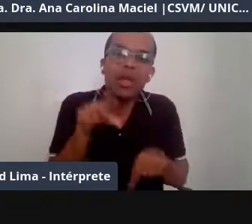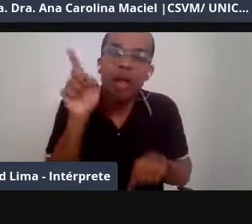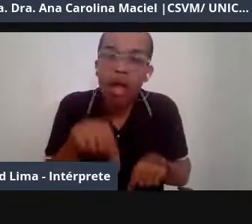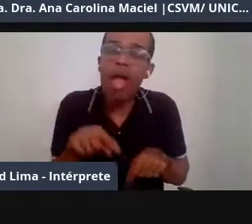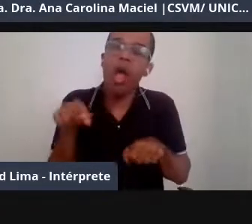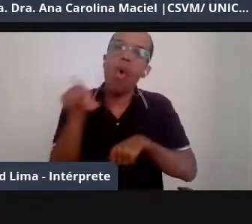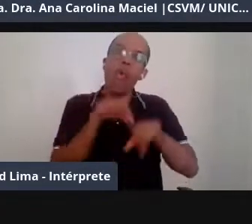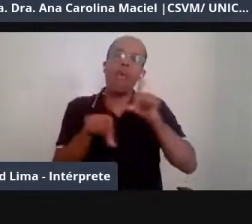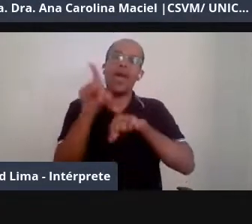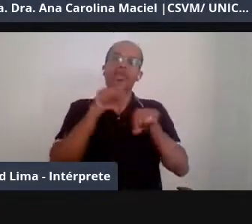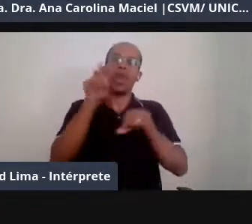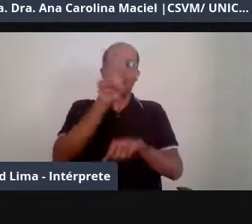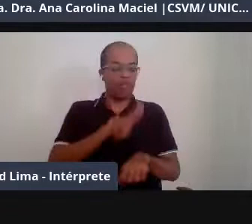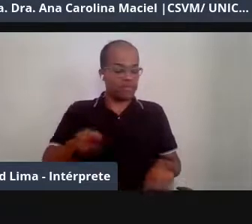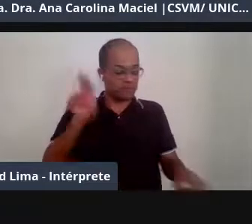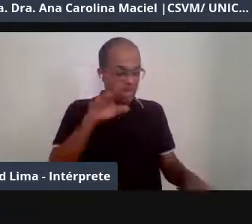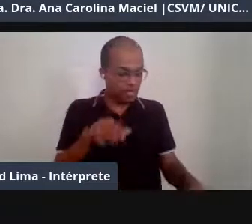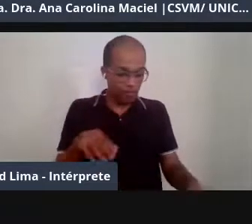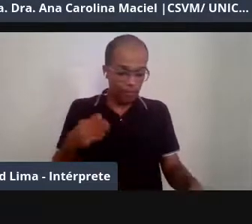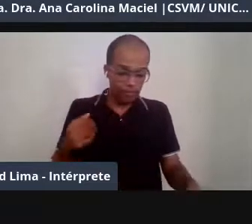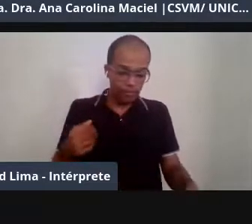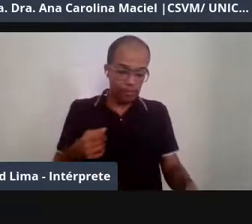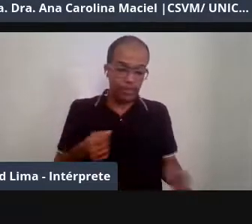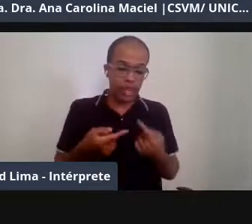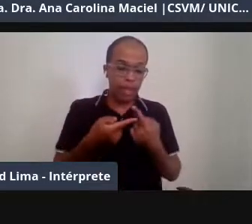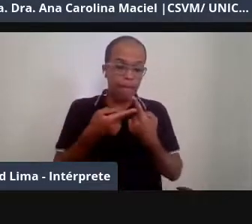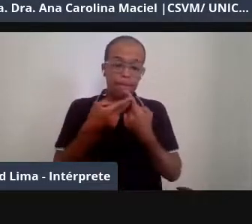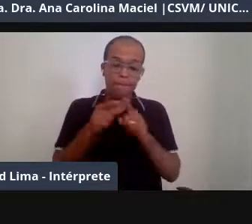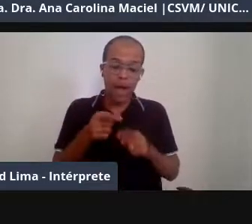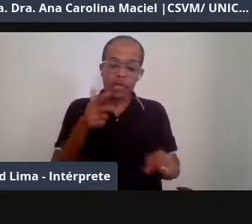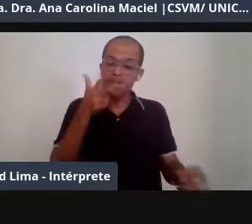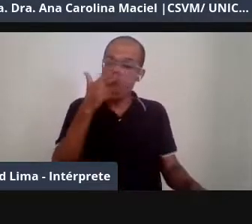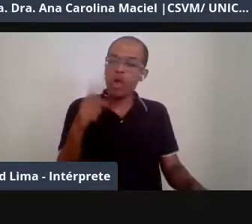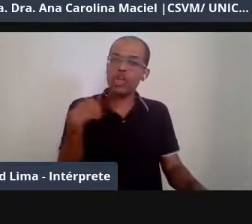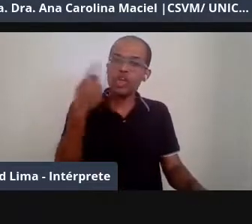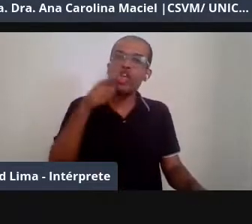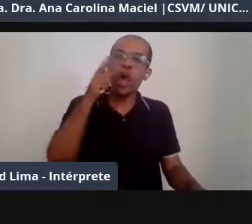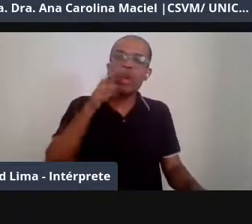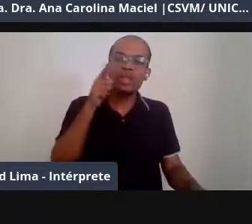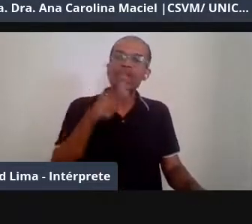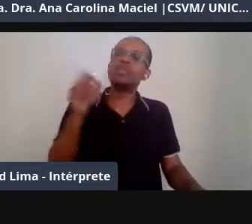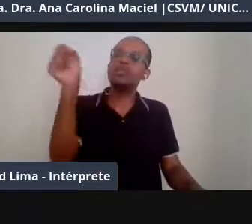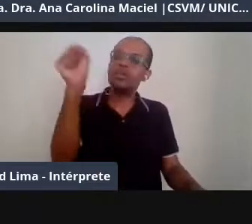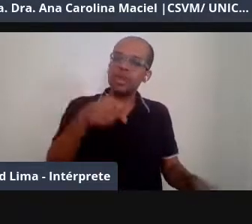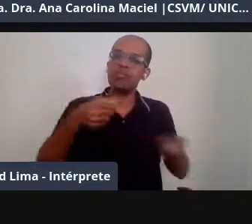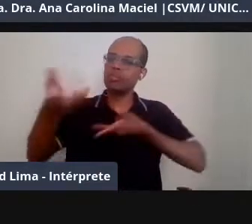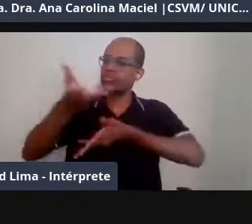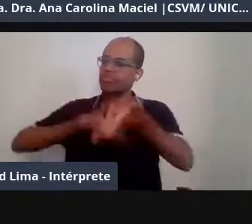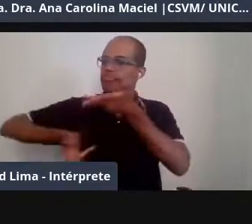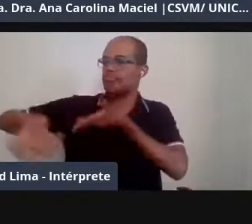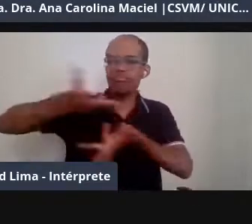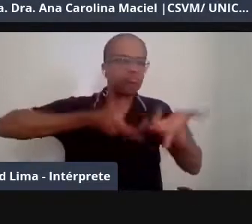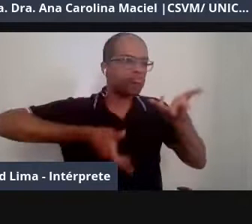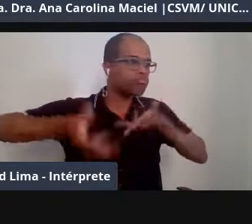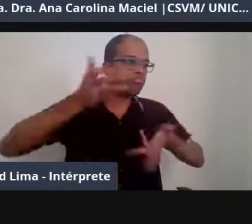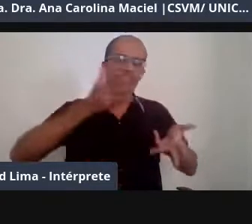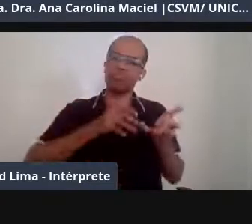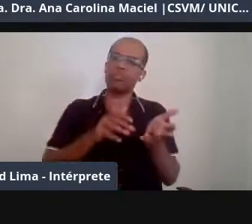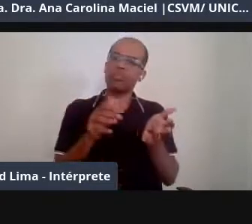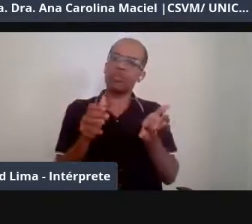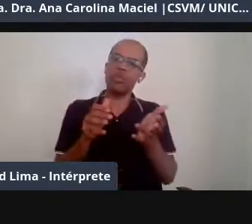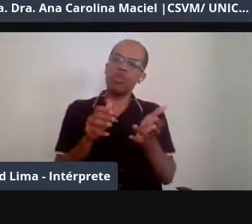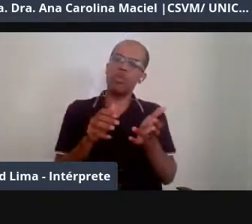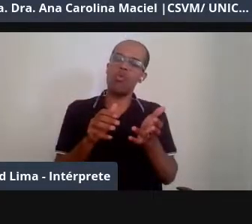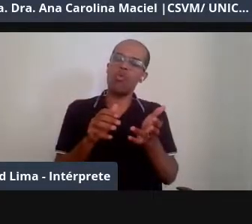da universidade. Mas eu acho que a gente está conseguindo, sim, contribuir para colocar esses nossos alunos num patamar de